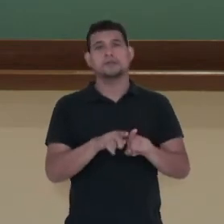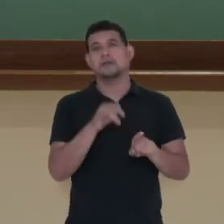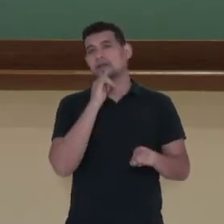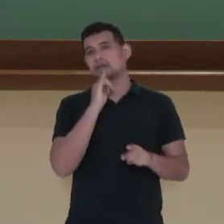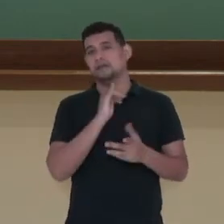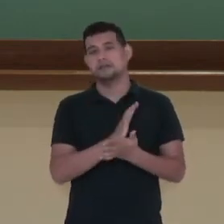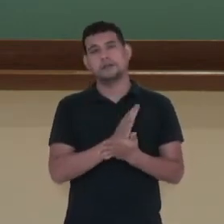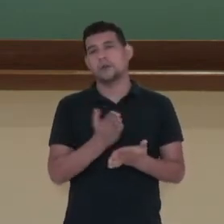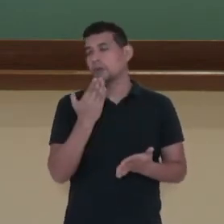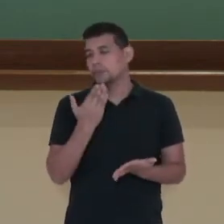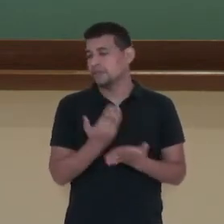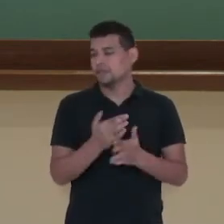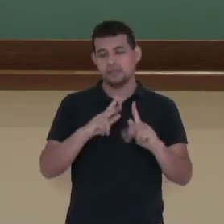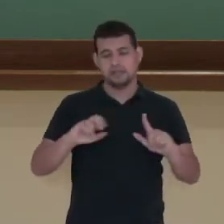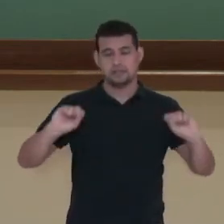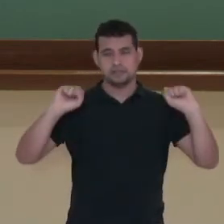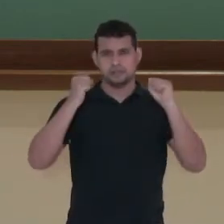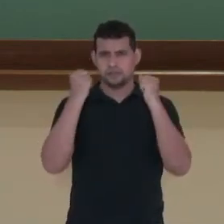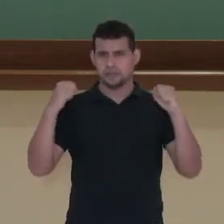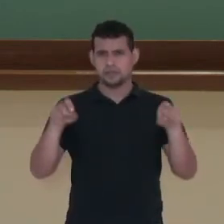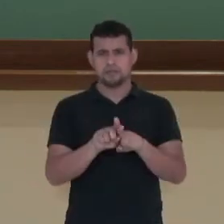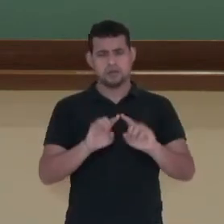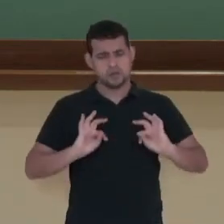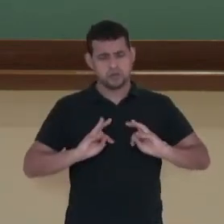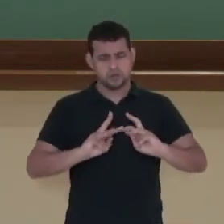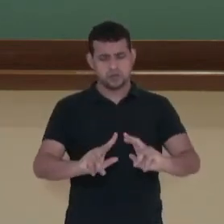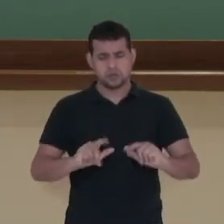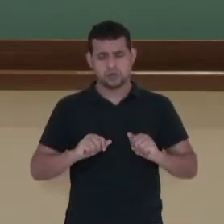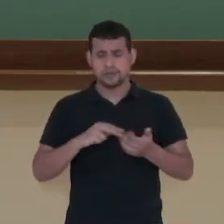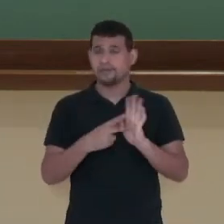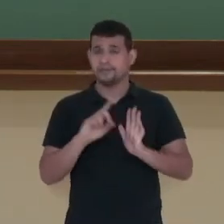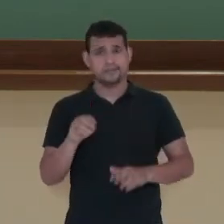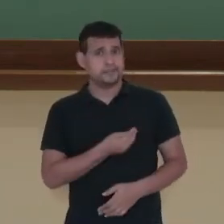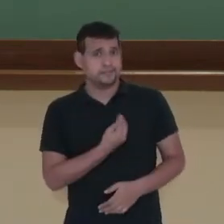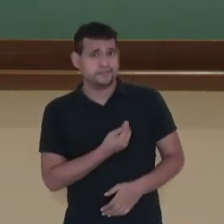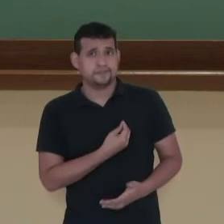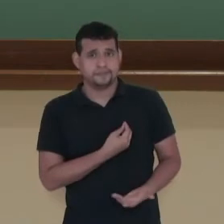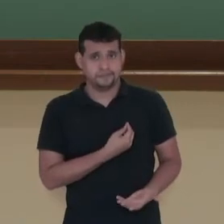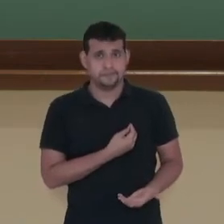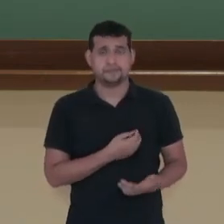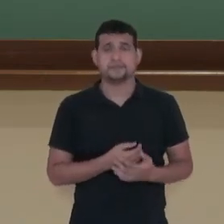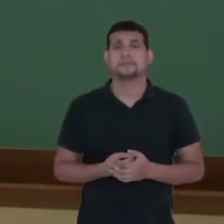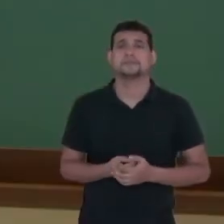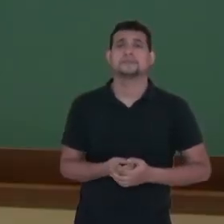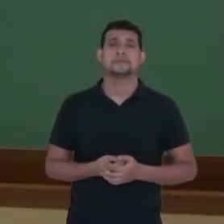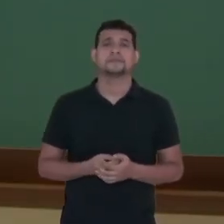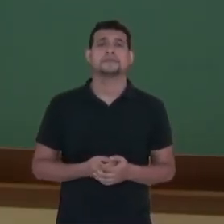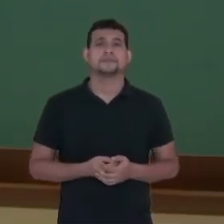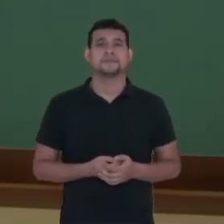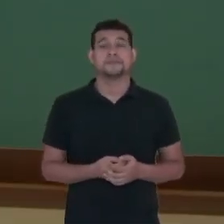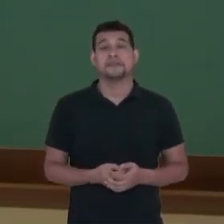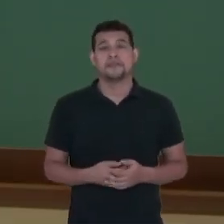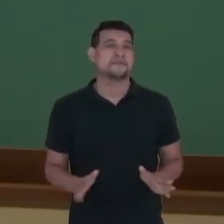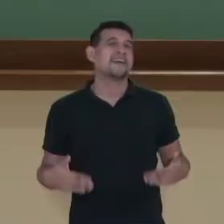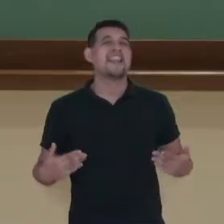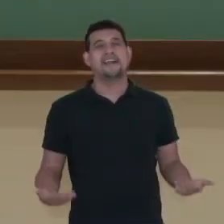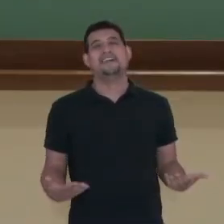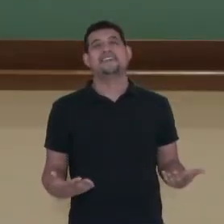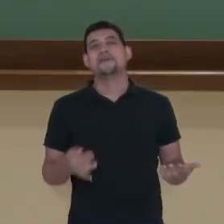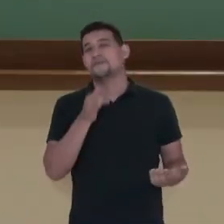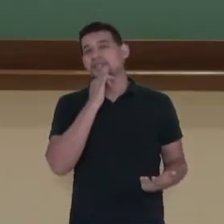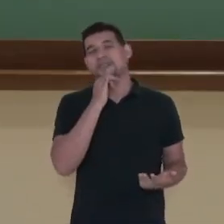tal comida, tal esporte, isso tudo para a nossa vida em si, né? Obviamente, gente,